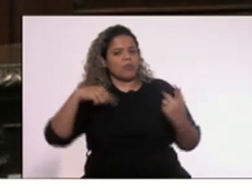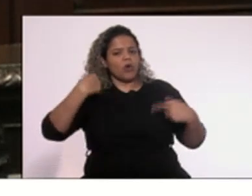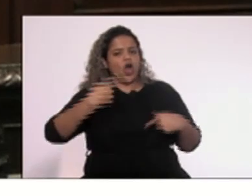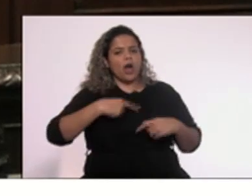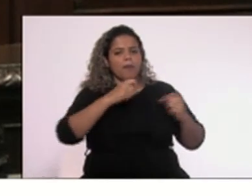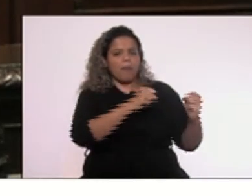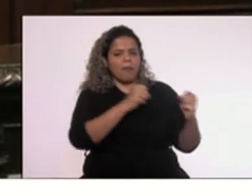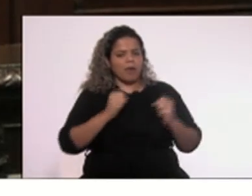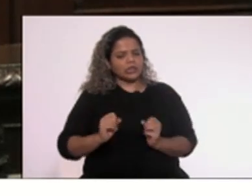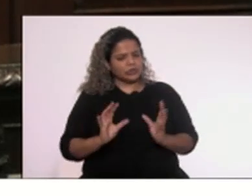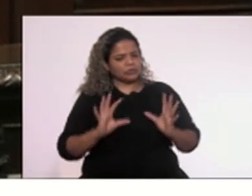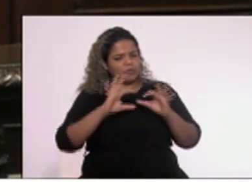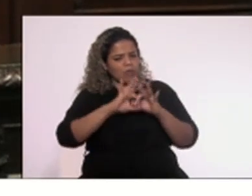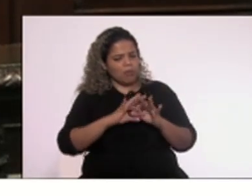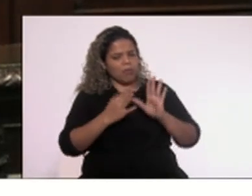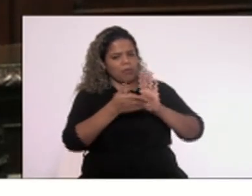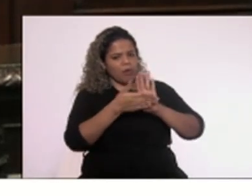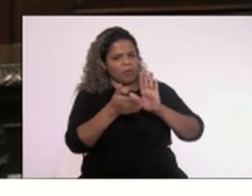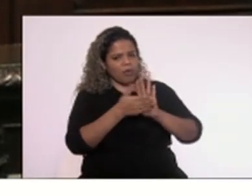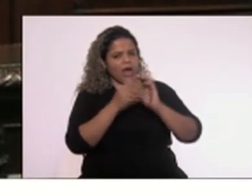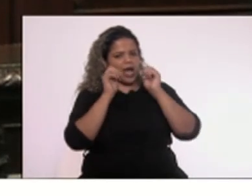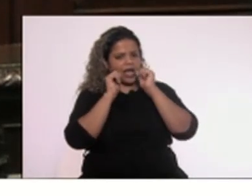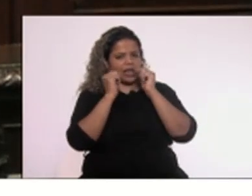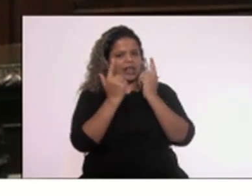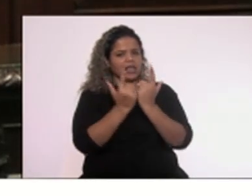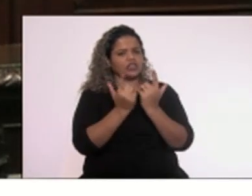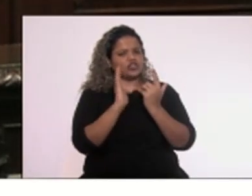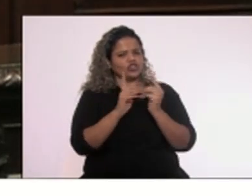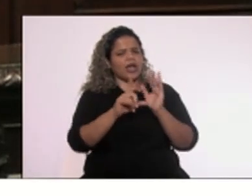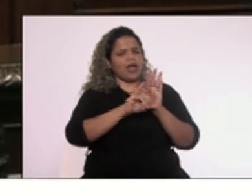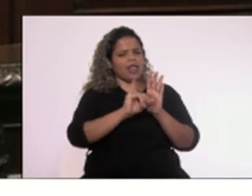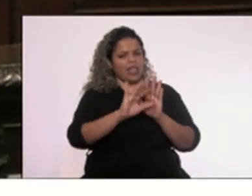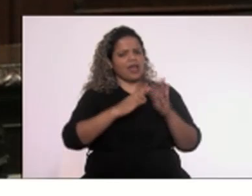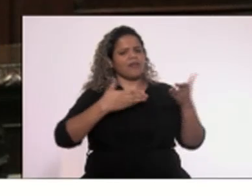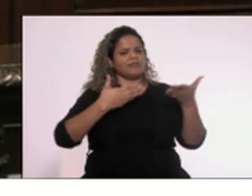uma confluência de propósitos. A Assembleia já votou a lei